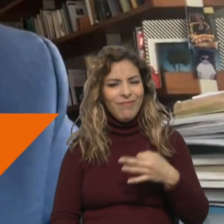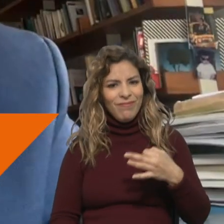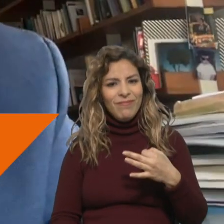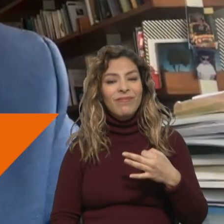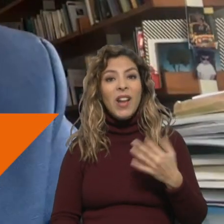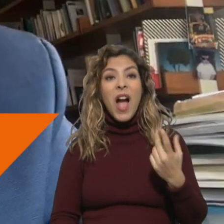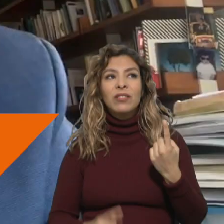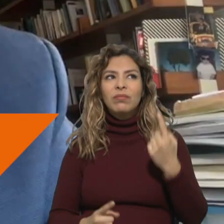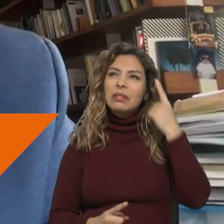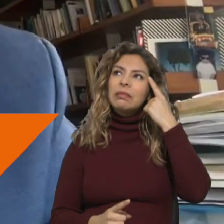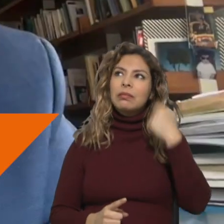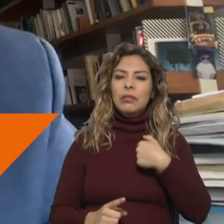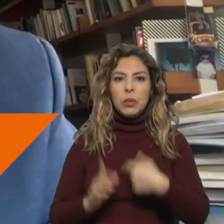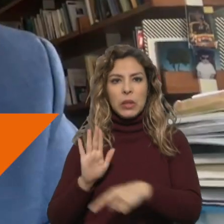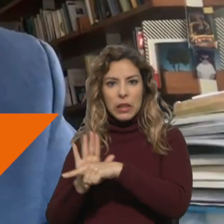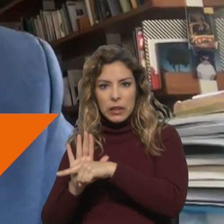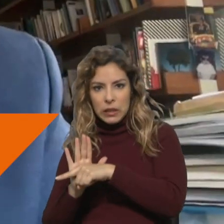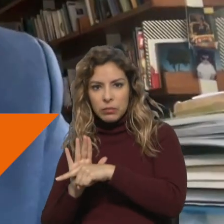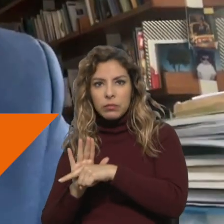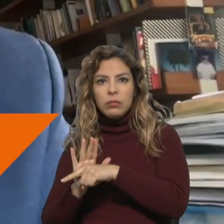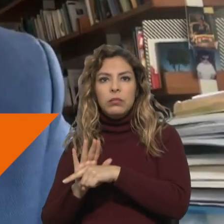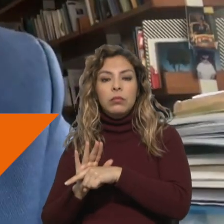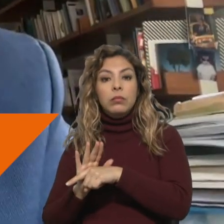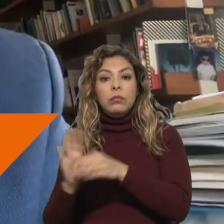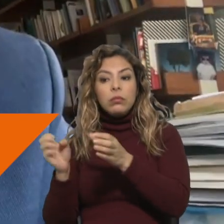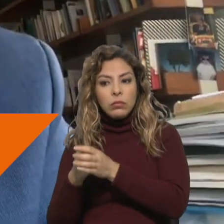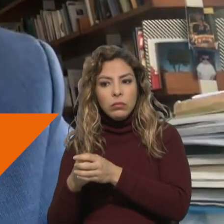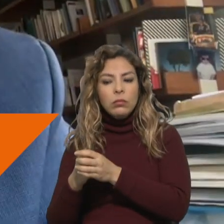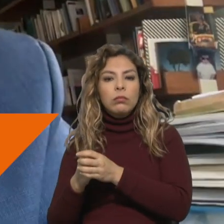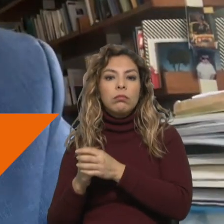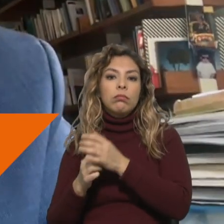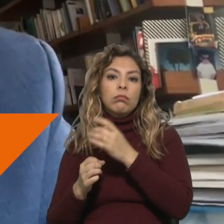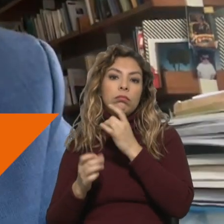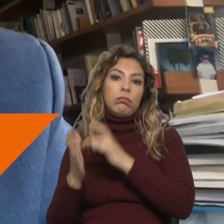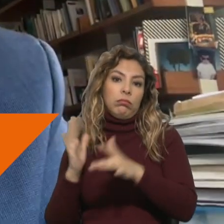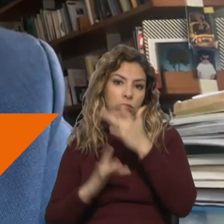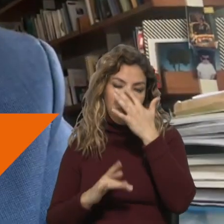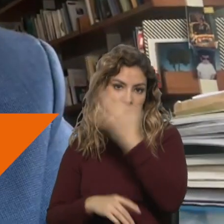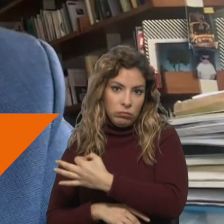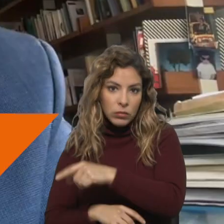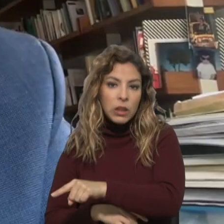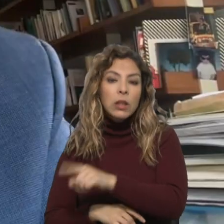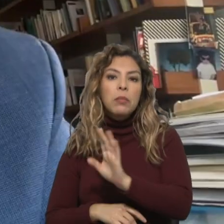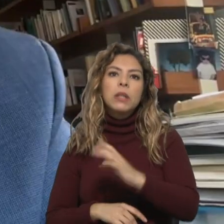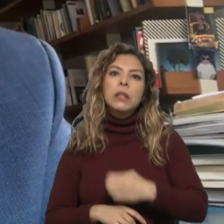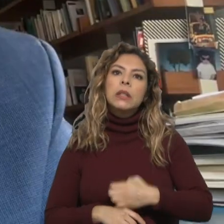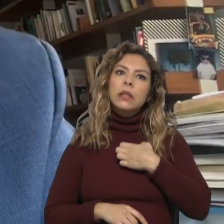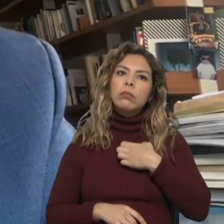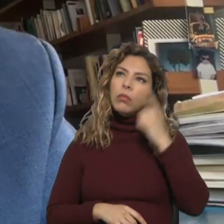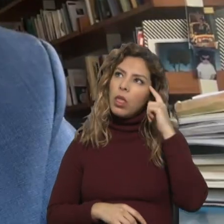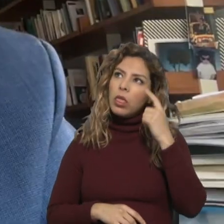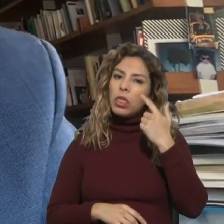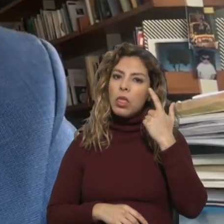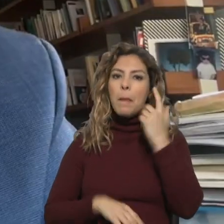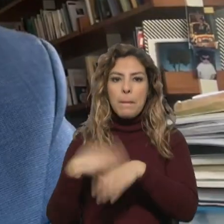eu. Eu conheço bastante bem muitas comunidades cristãs e acho que esse estilo está a passar. Mas este é